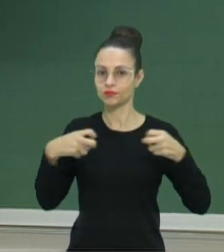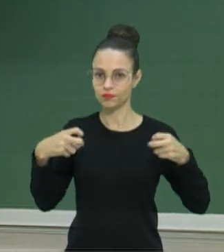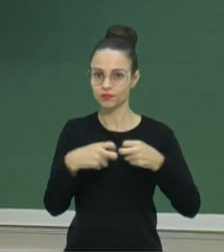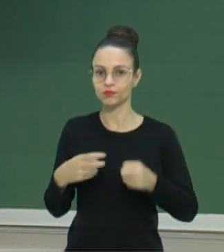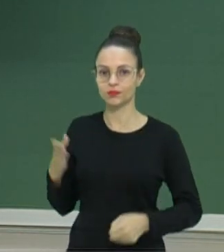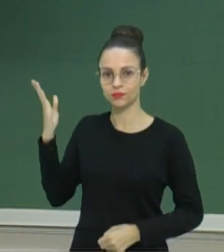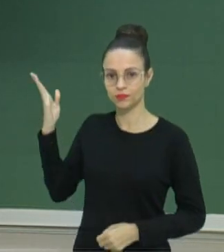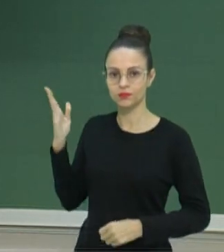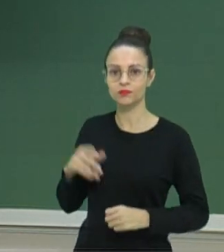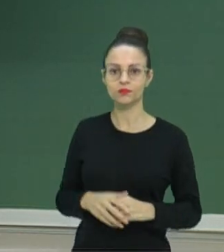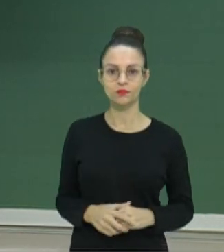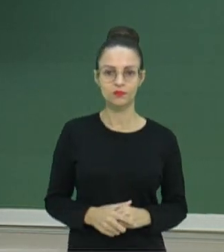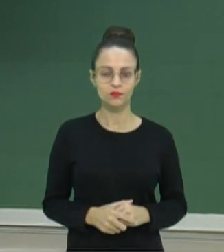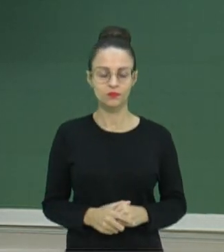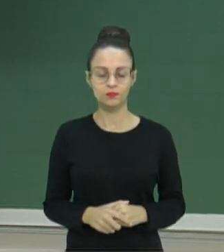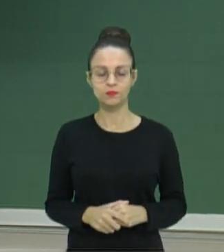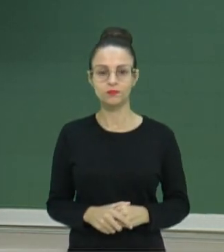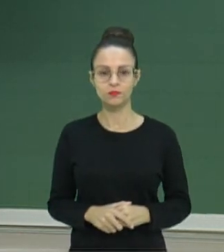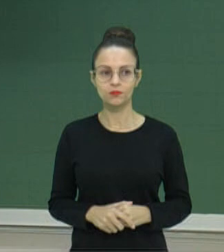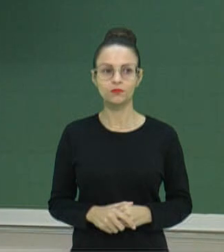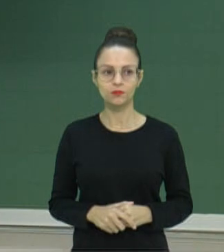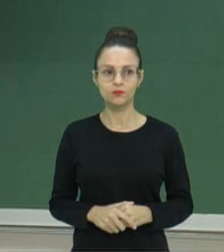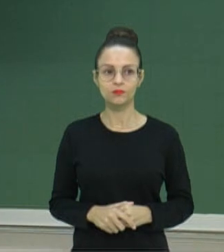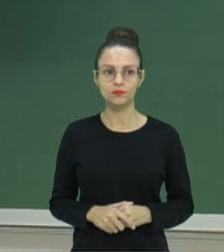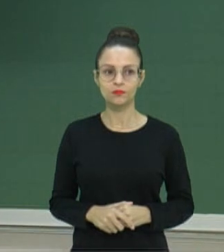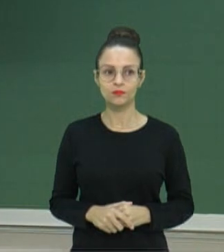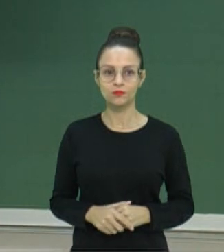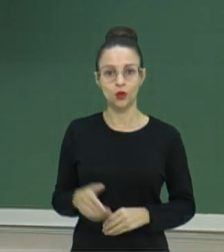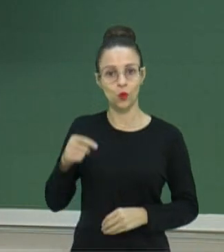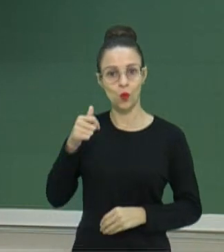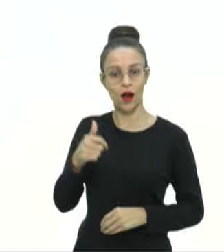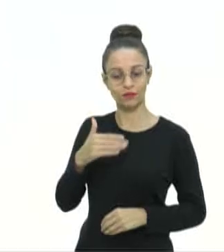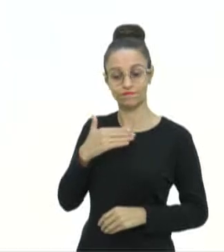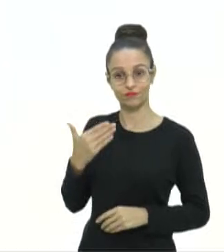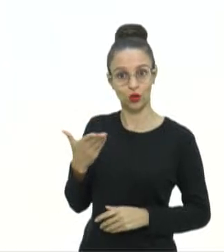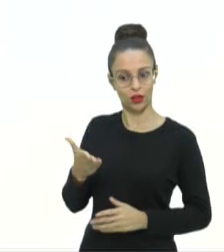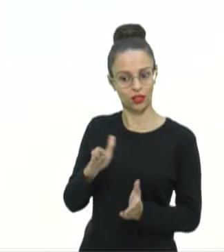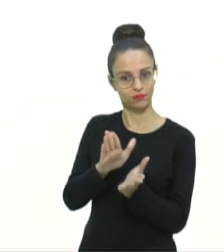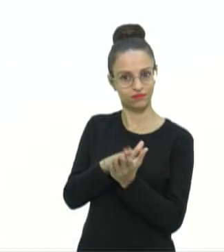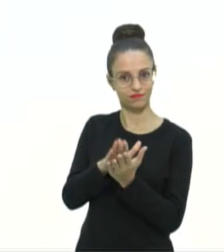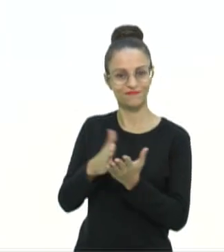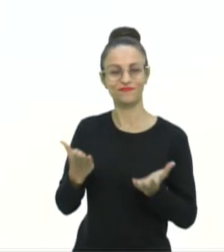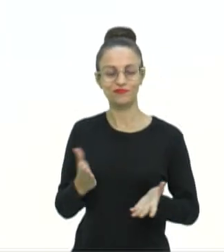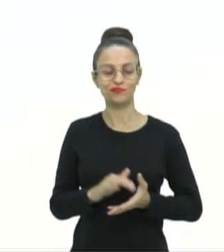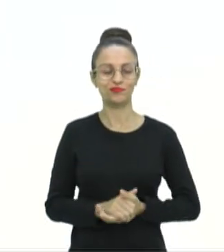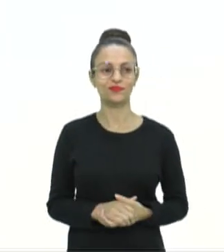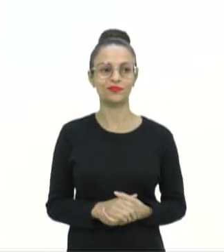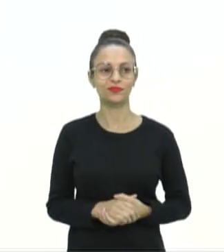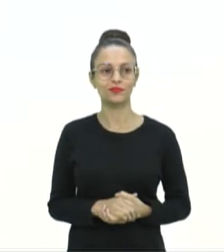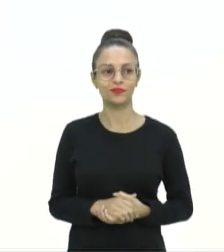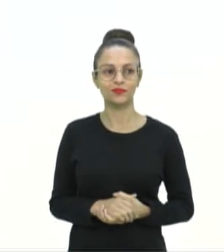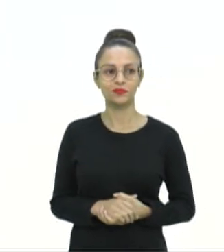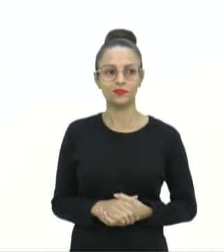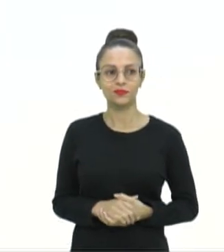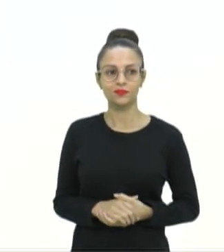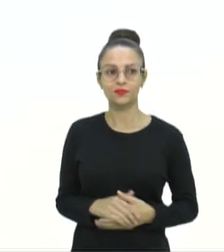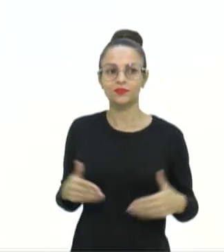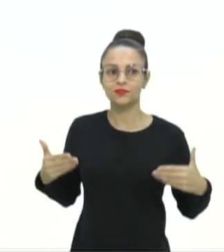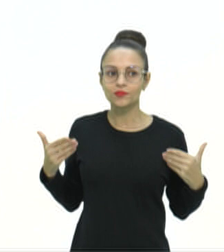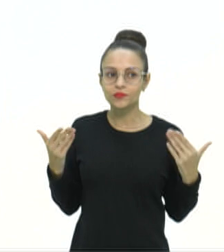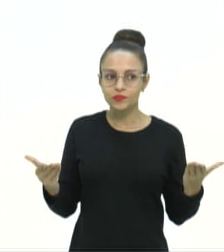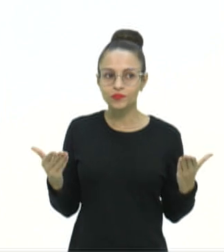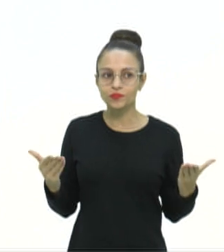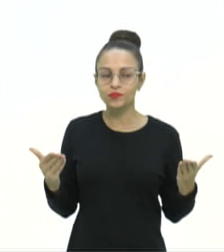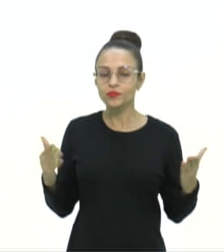aqui nessa situação, né? E como eu disse, quase virou energia química também com o bichinho ali. Senhores, o que que